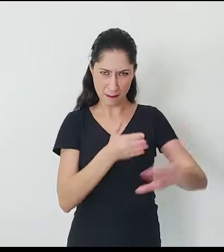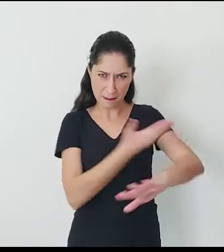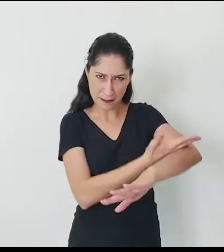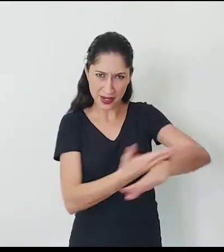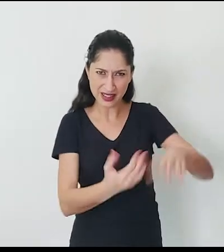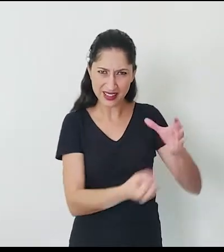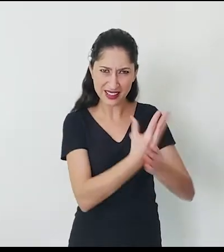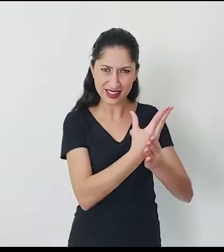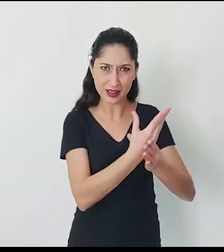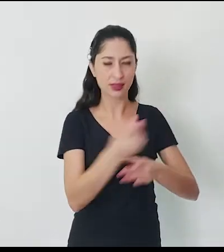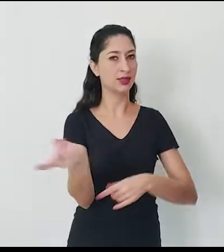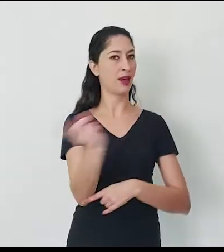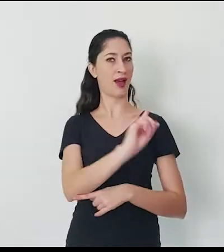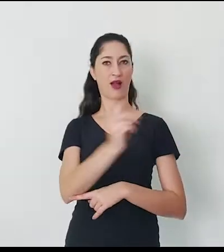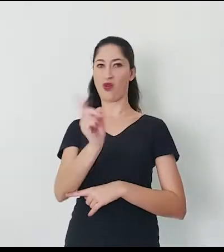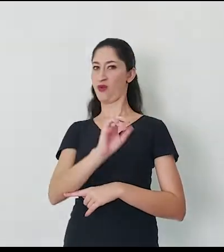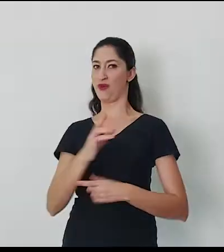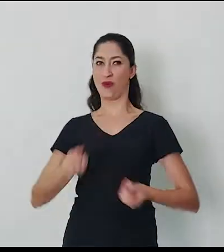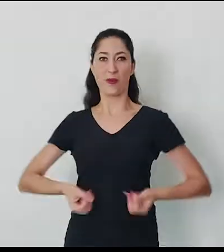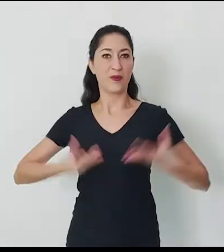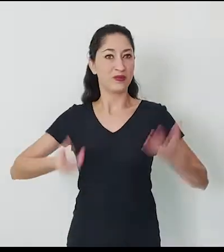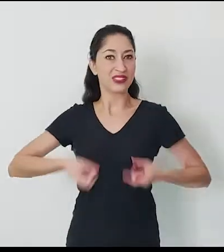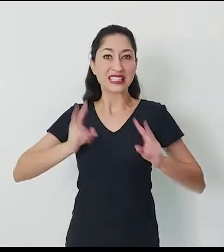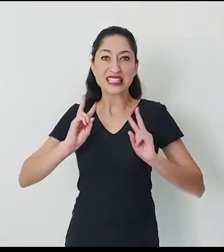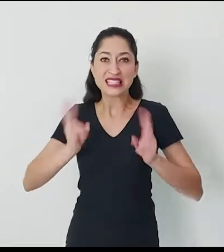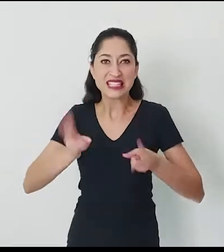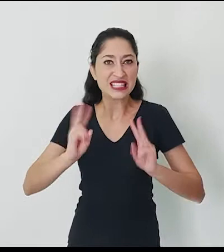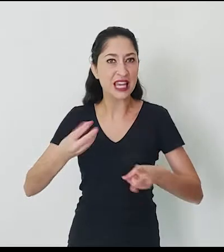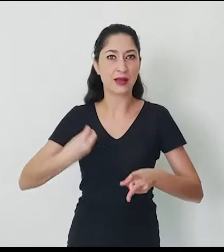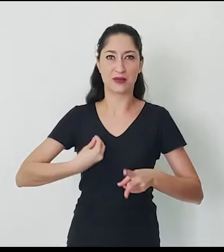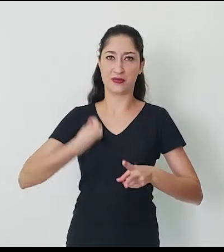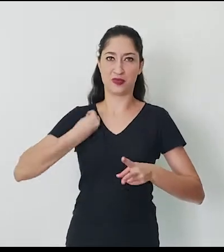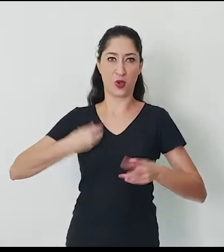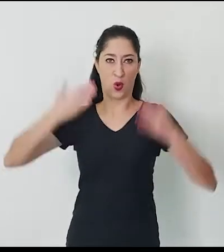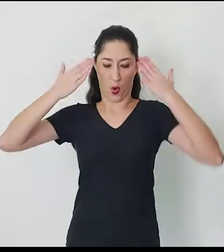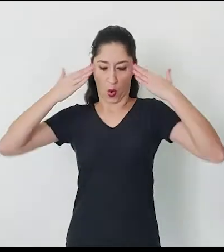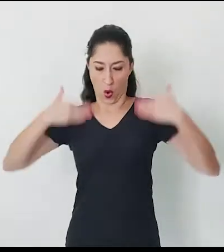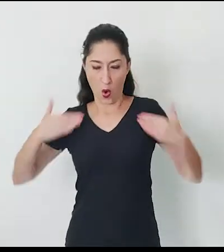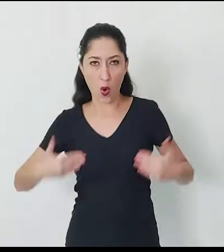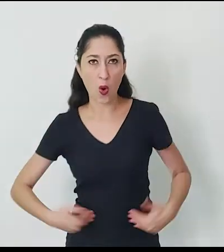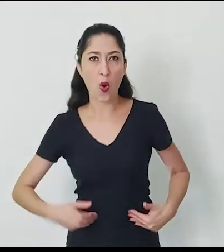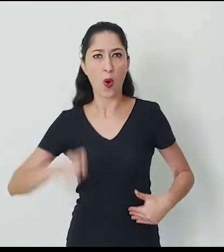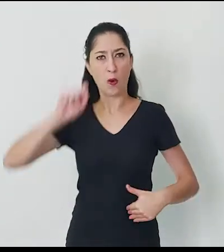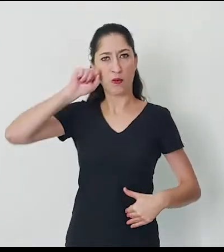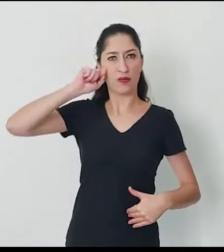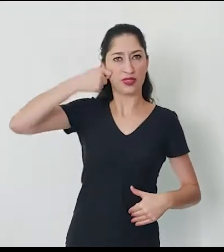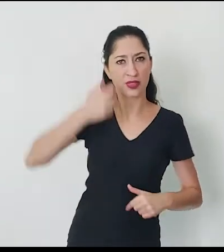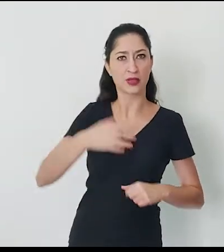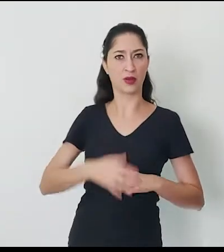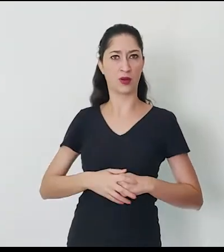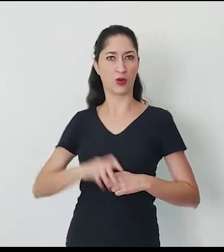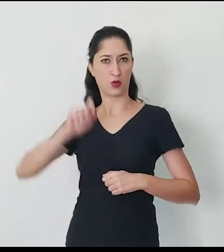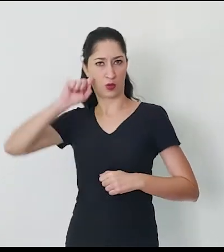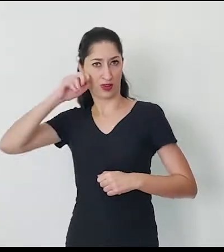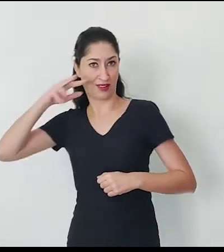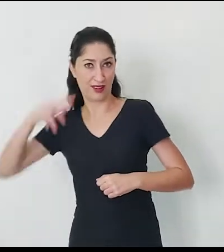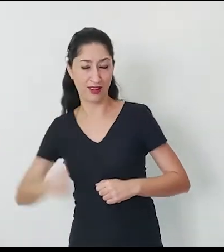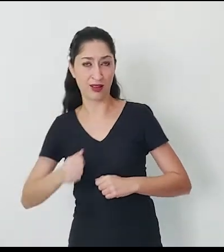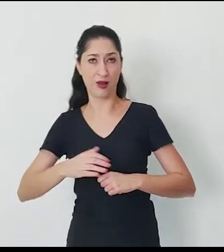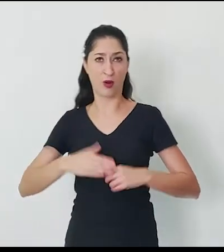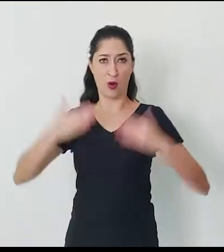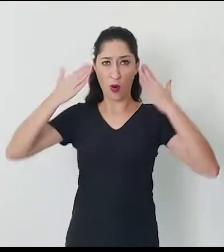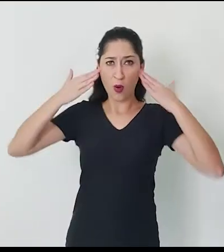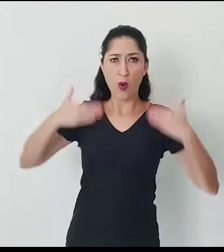disso somente. Mas a poesia sempre esteve presente no nosso corpo. No corpo africano, no corpo